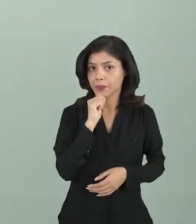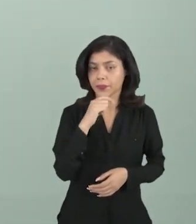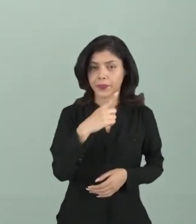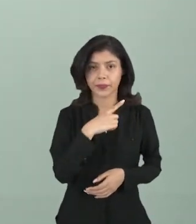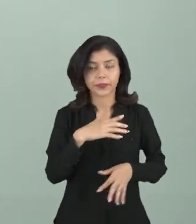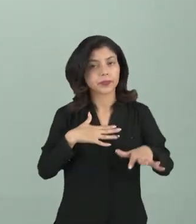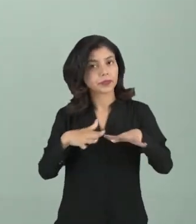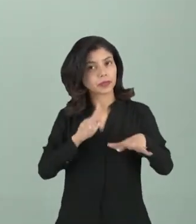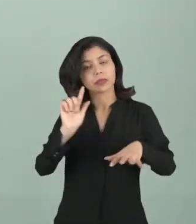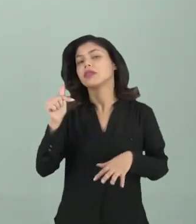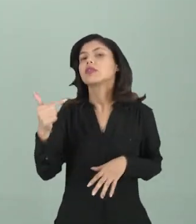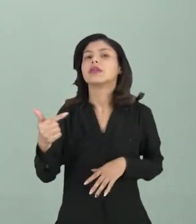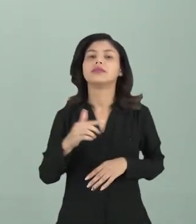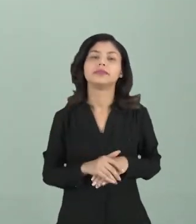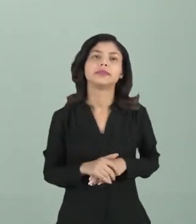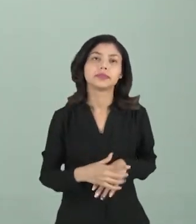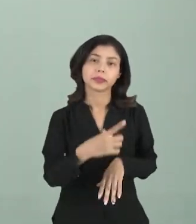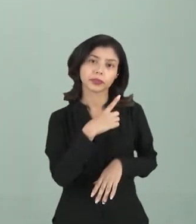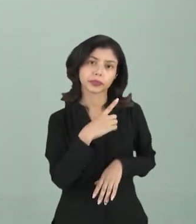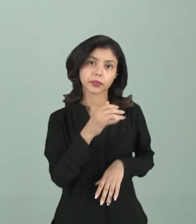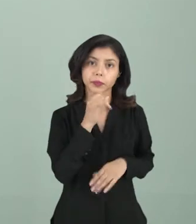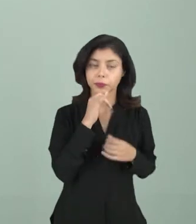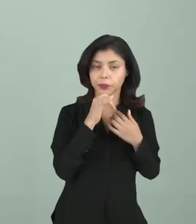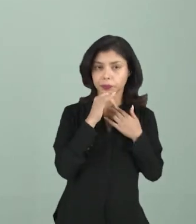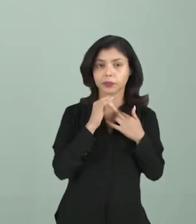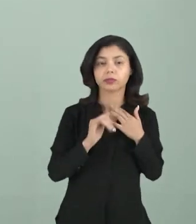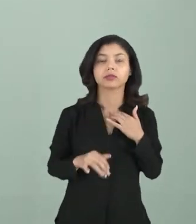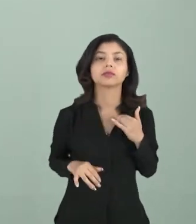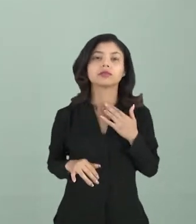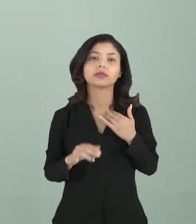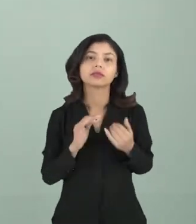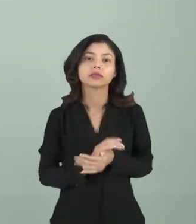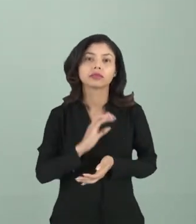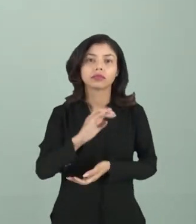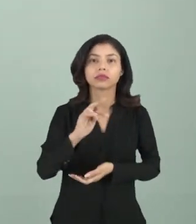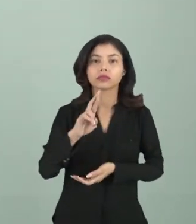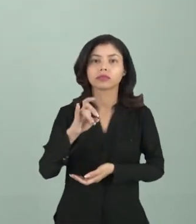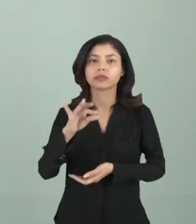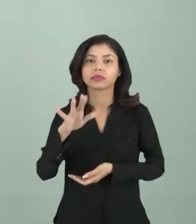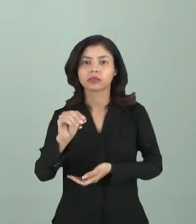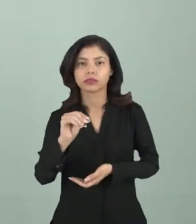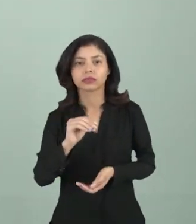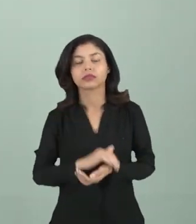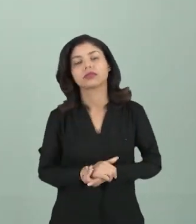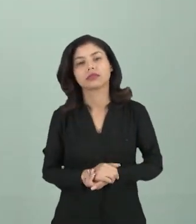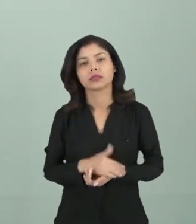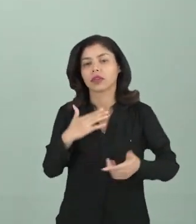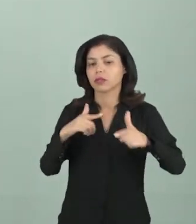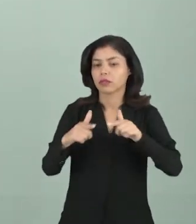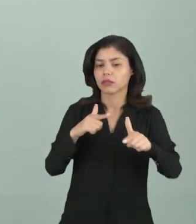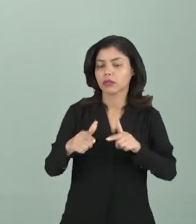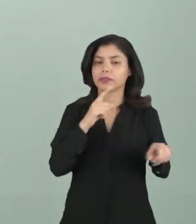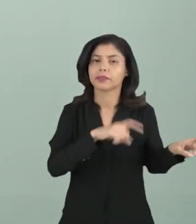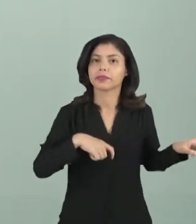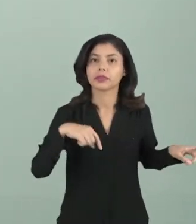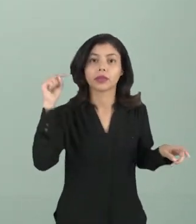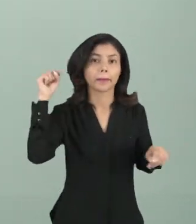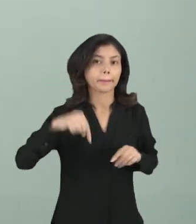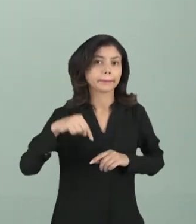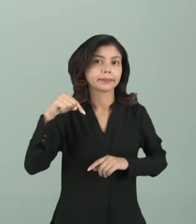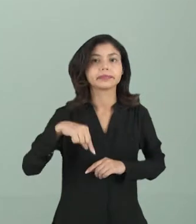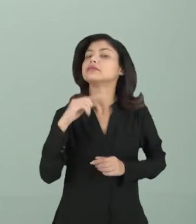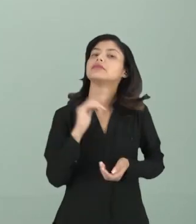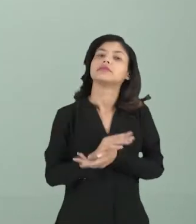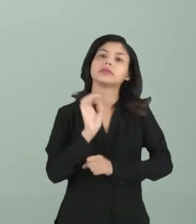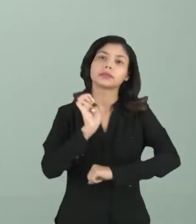outros movimentos. Existe, por exemplo, o Sindicato de Trabalhadores Rurais. Aqui no